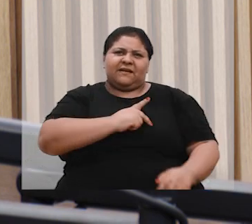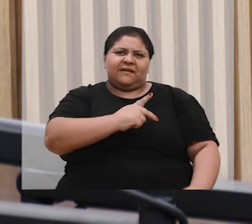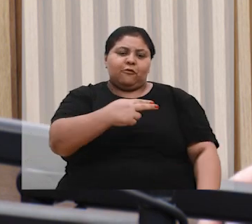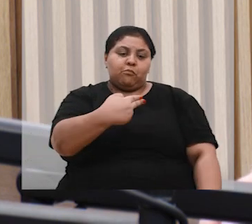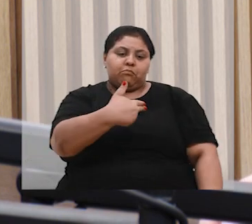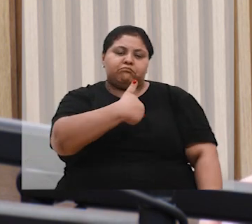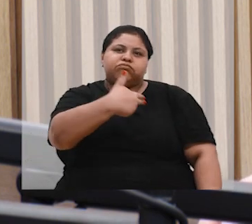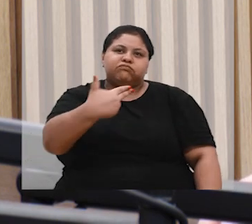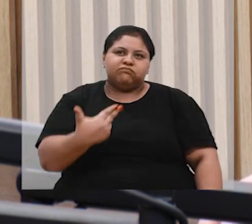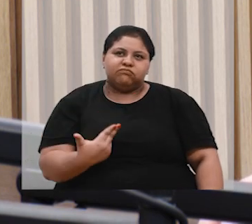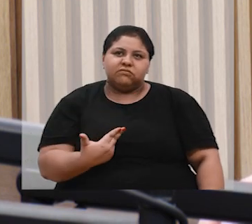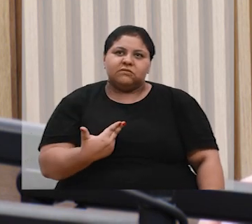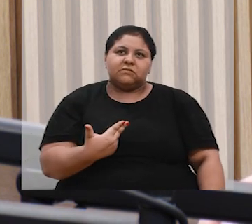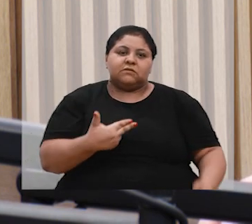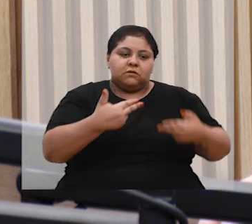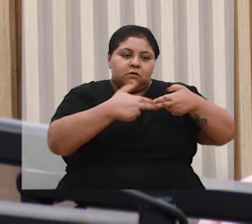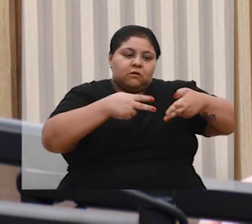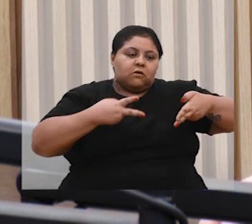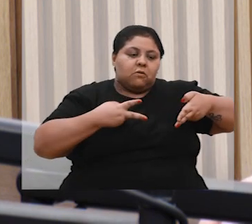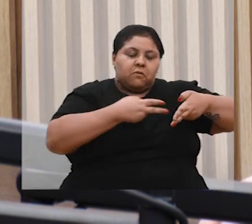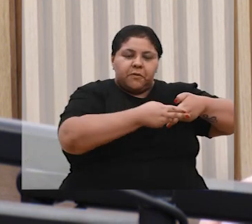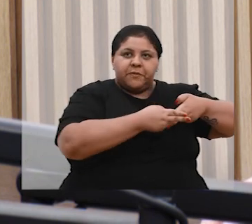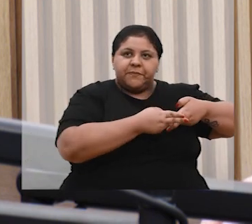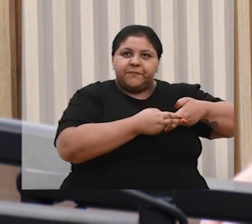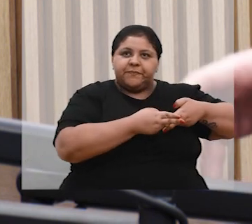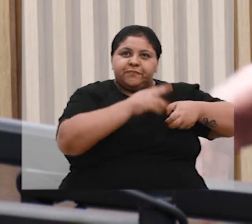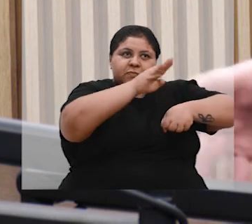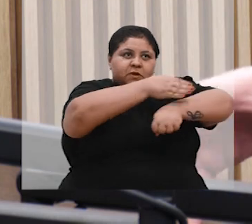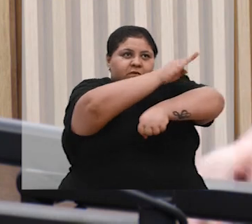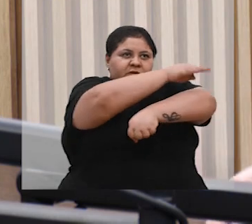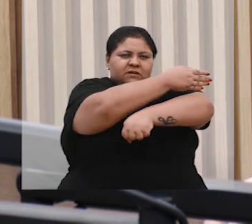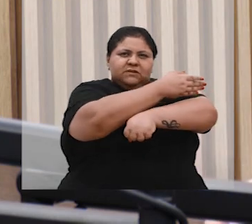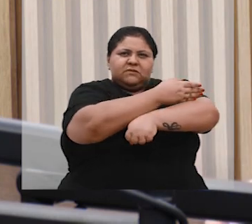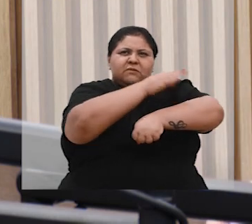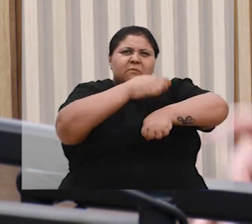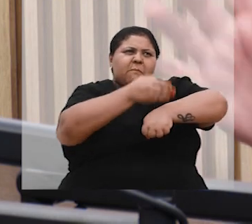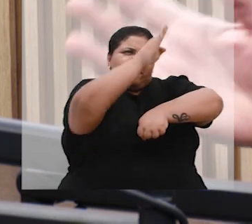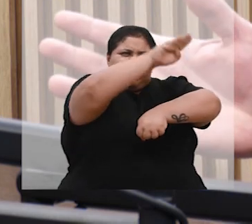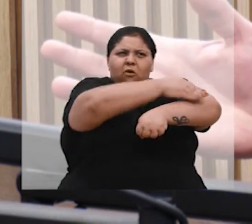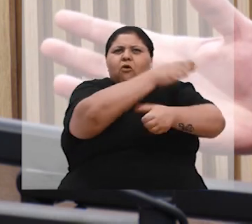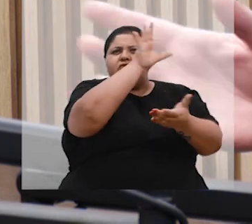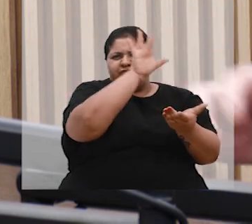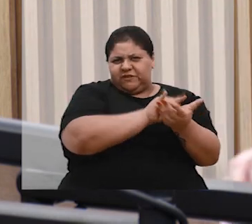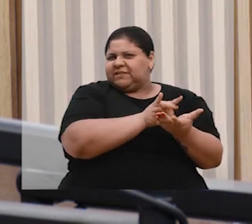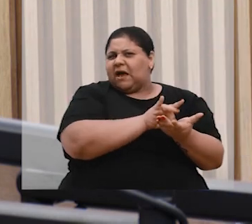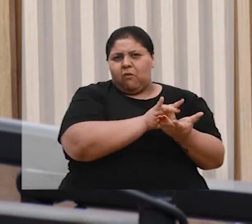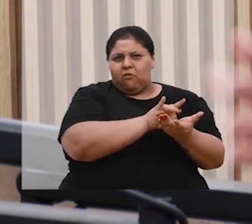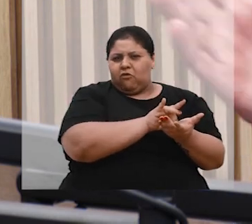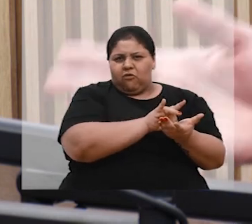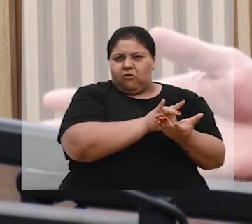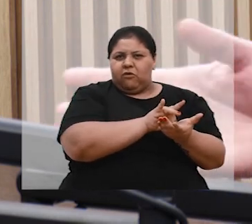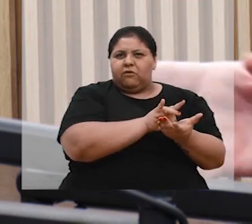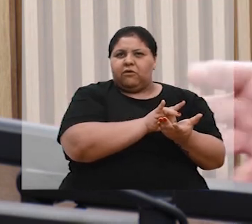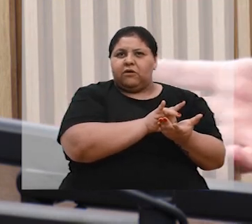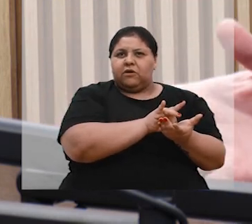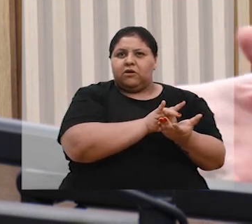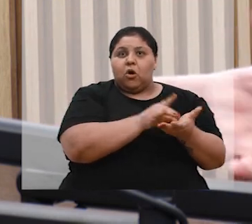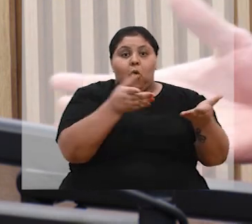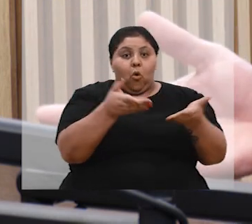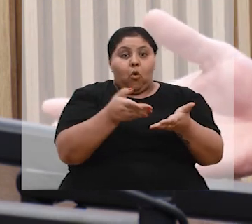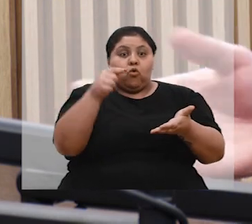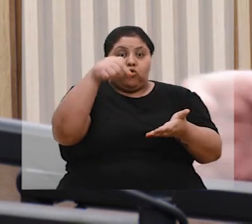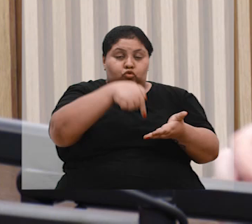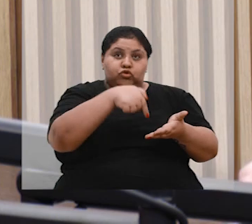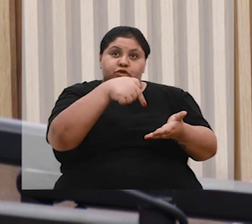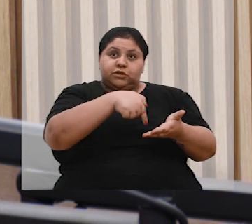Vargas, é inaugurado o pavilhão oficial, né, que não é o nosso atual, é o que está aqui hoje, né,